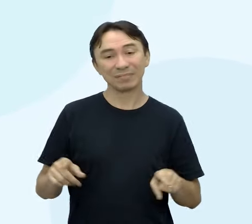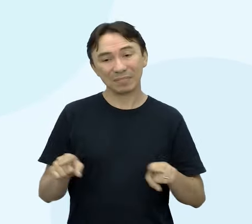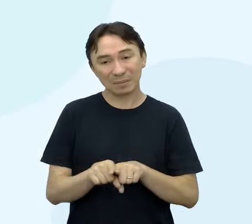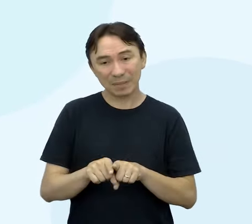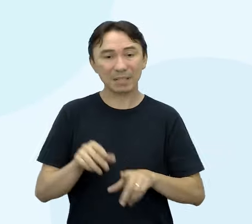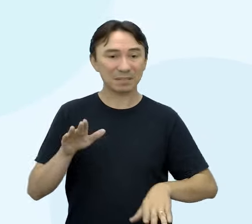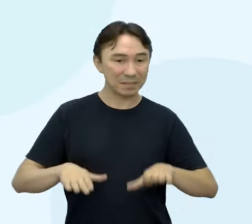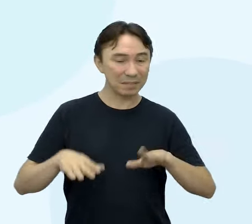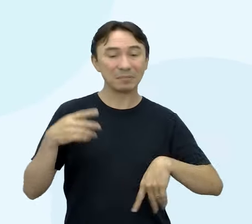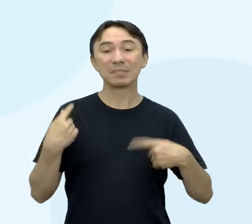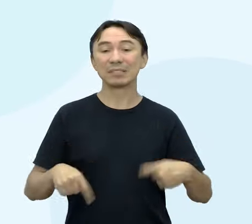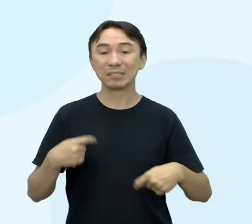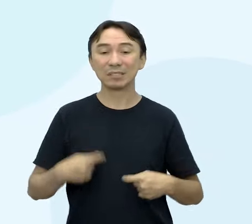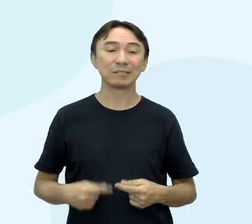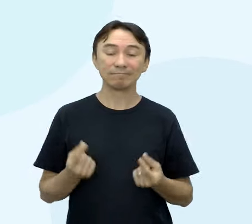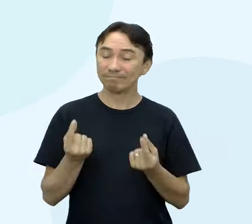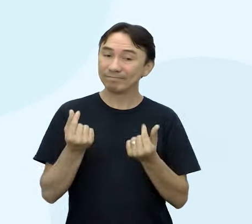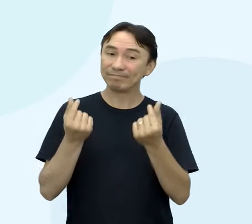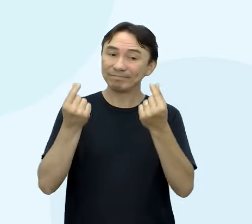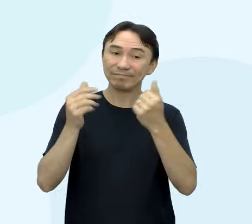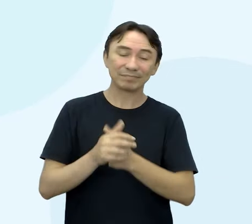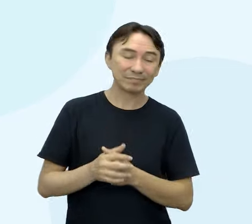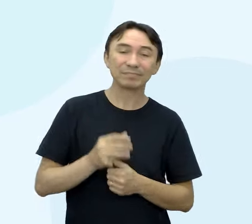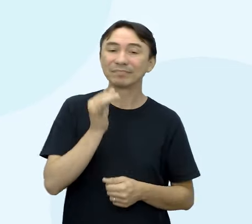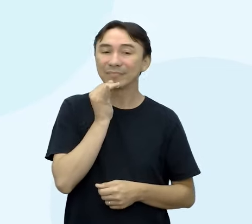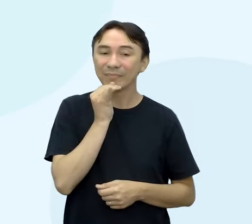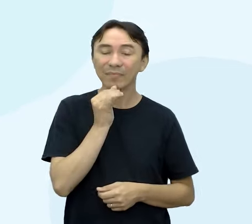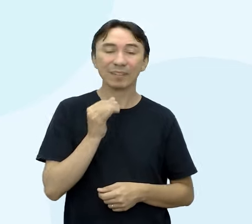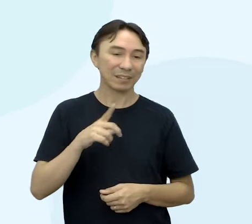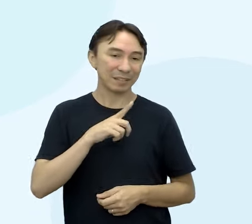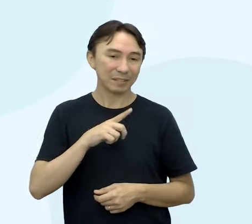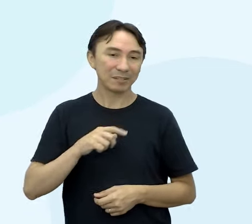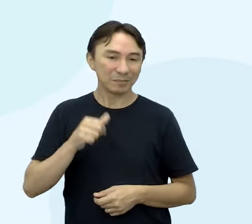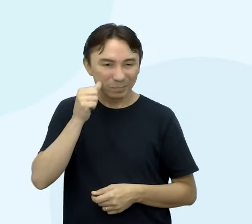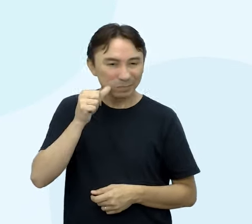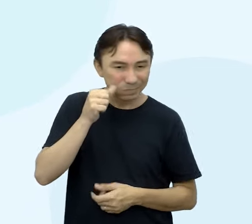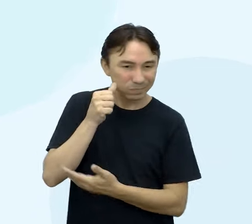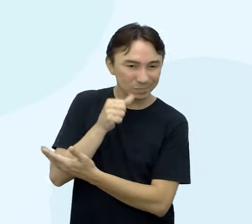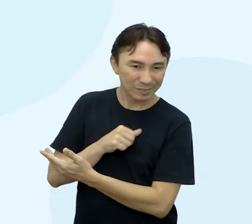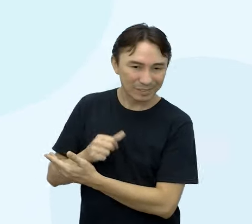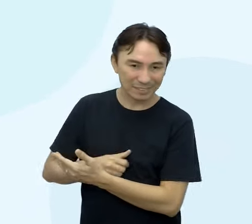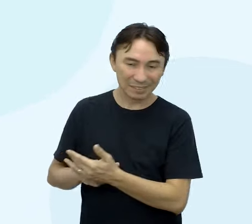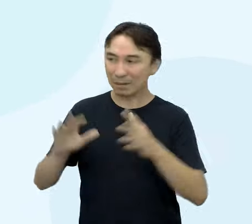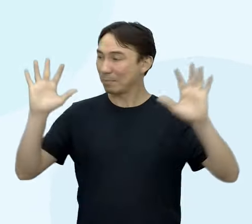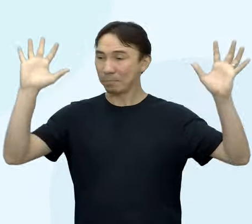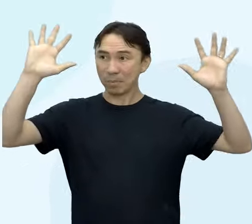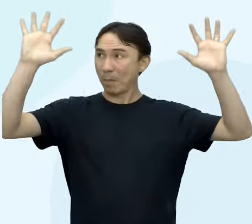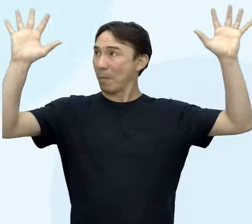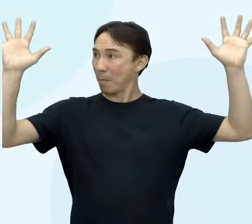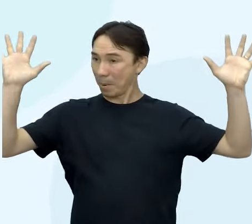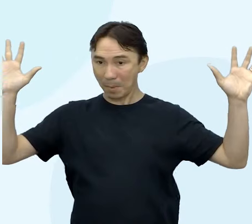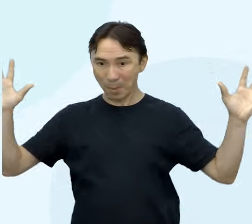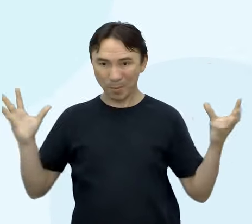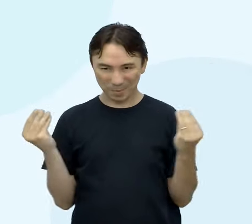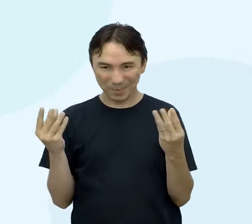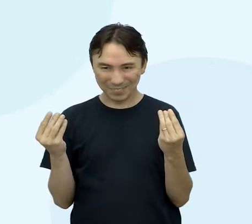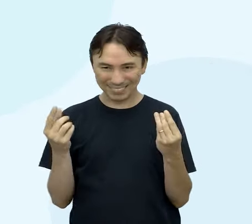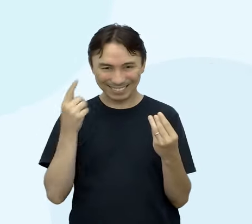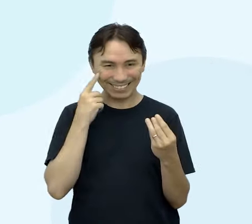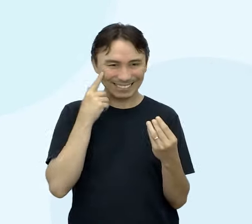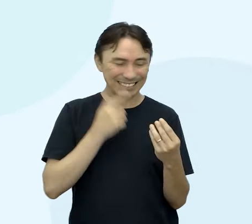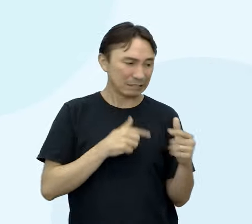financeiro. Então, tem uma menina aí com várias mãozinhas, do tipo, estou fazendo várias coisas ao mesmo tempo, porque você vai ter trabalho pra conseguir fazer uma